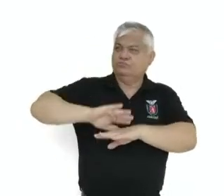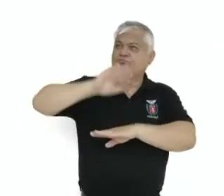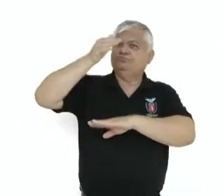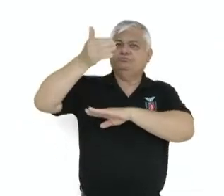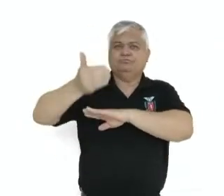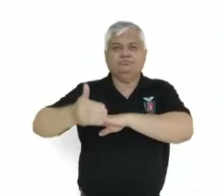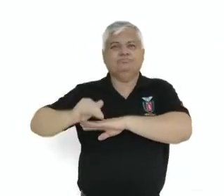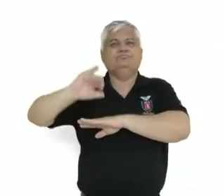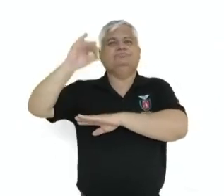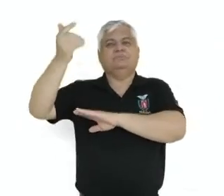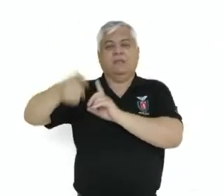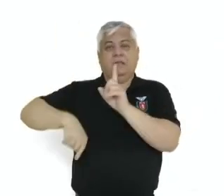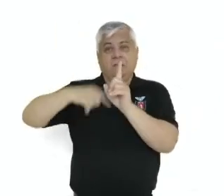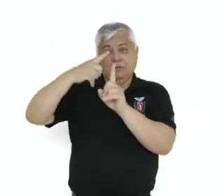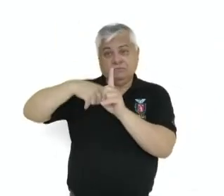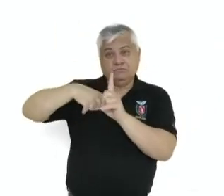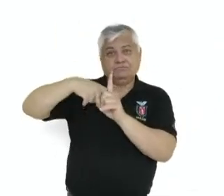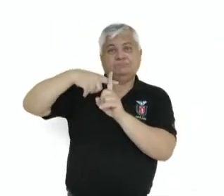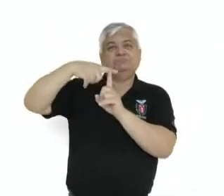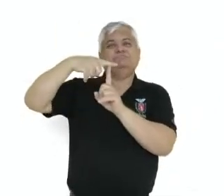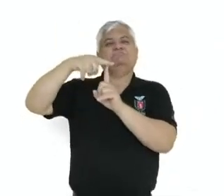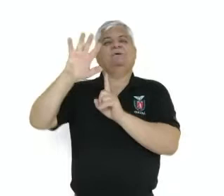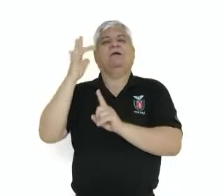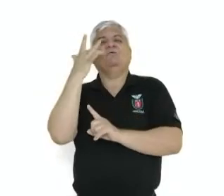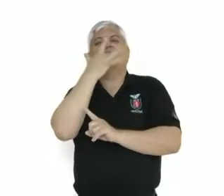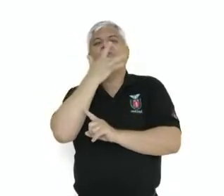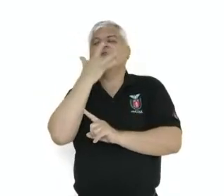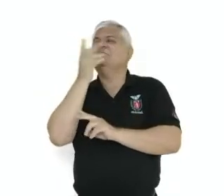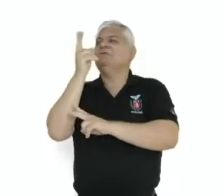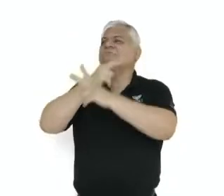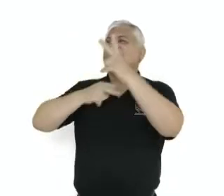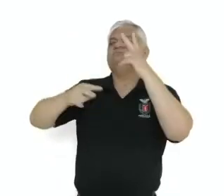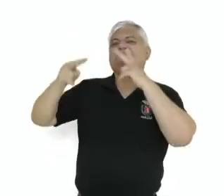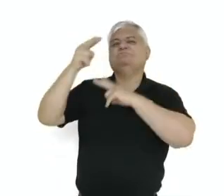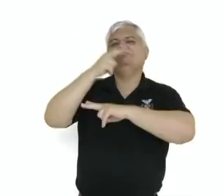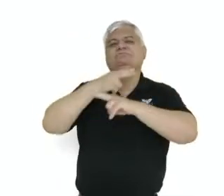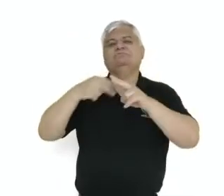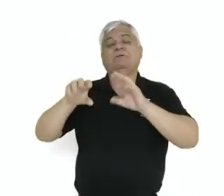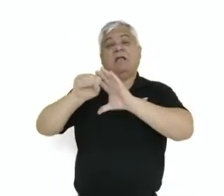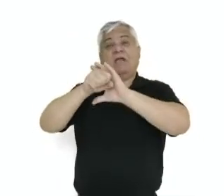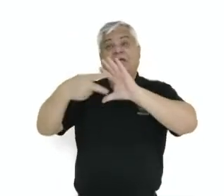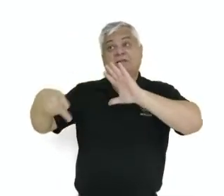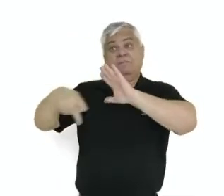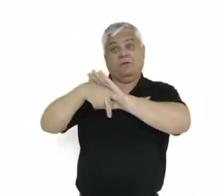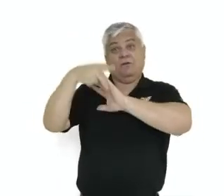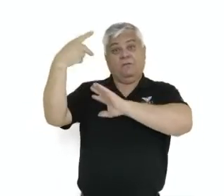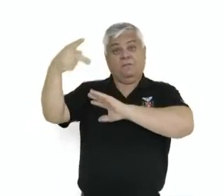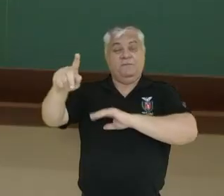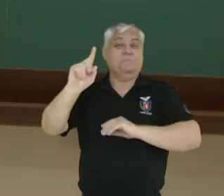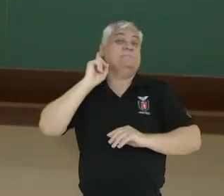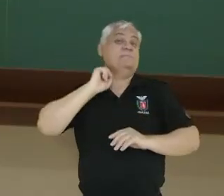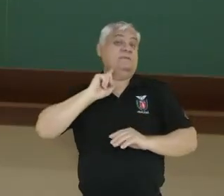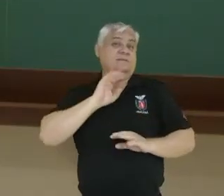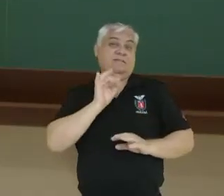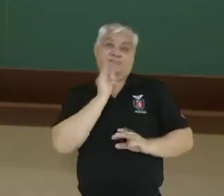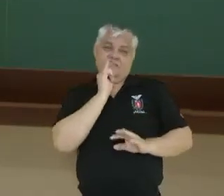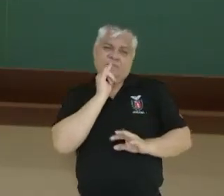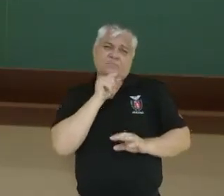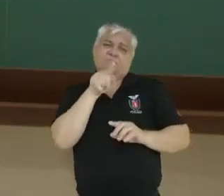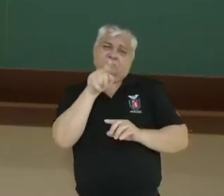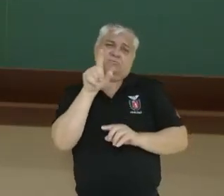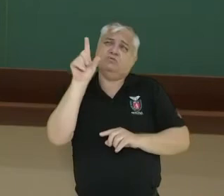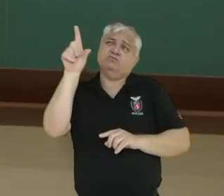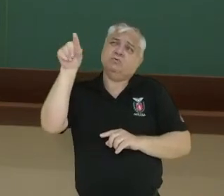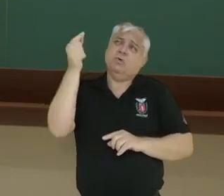as temperaturas vão ser mais amenas, então são características desse tipo climático. Um exemplo, vocês poderiam ter escolhido